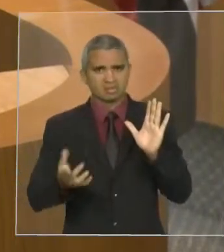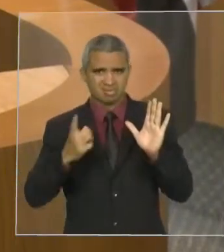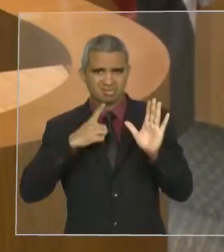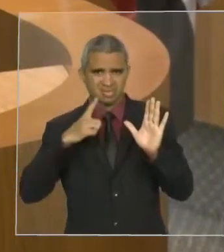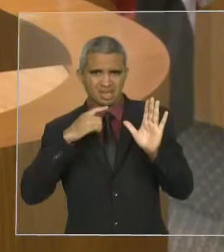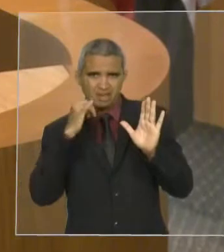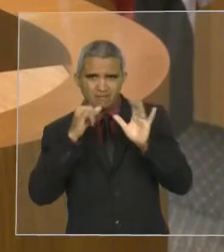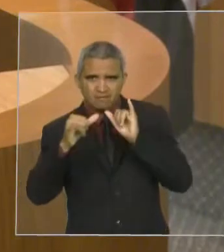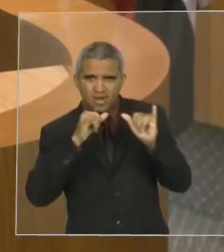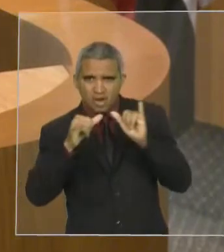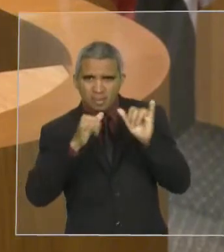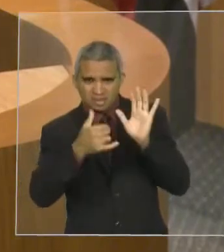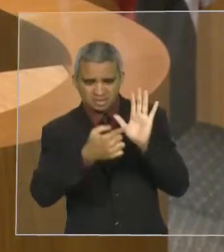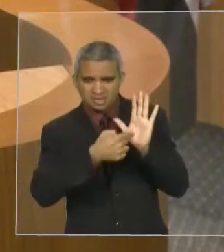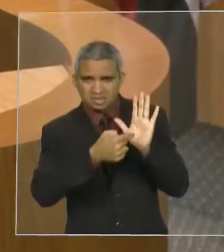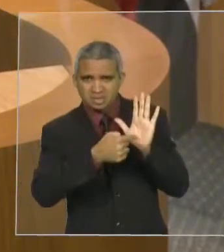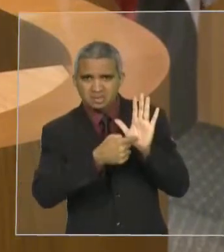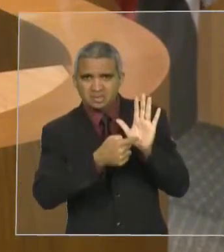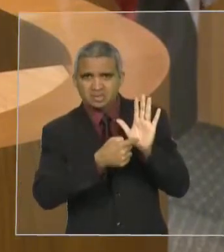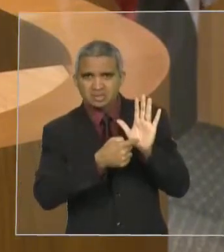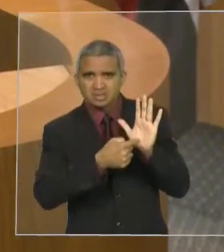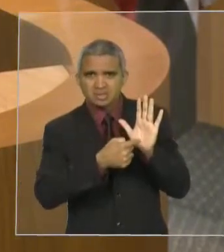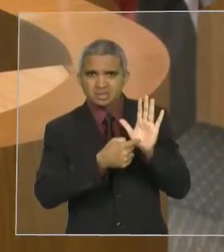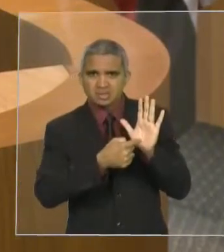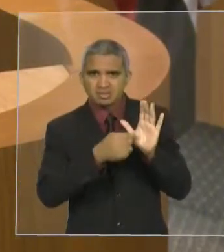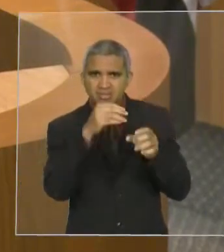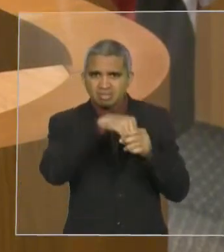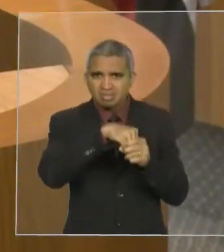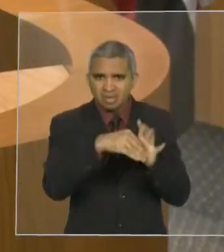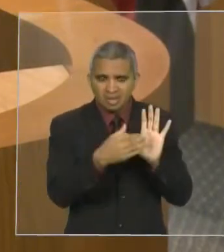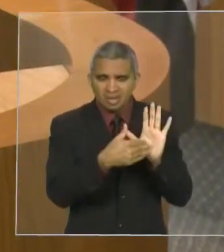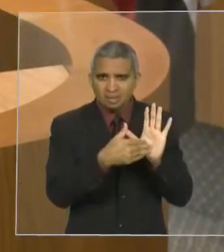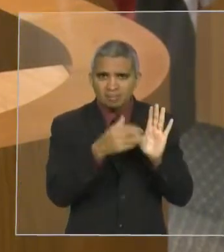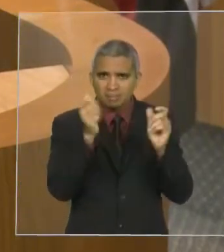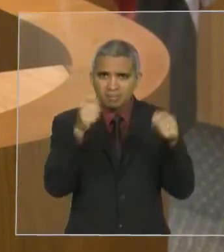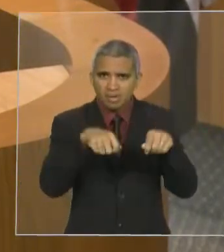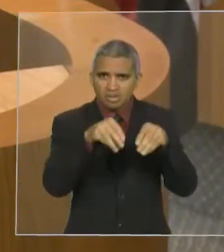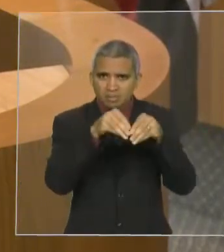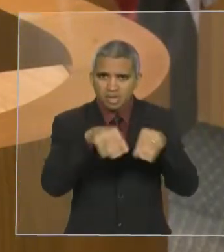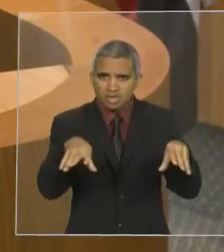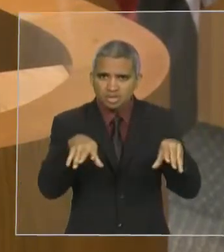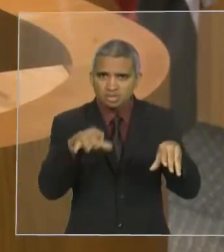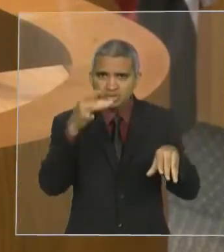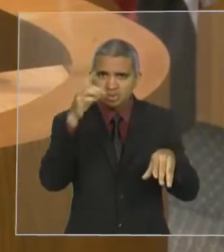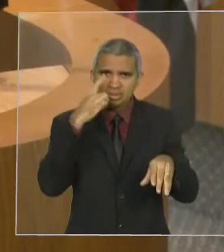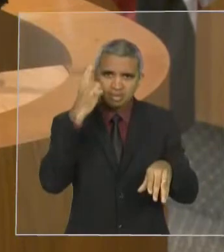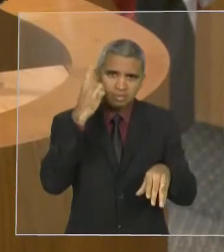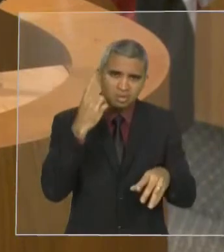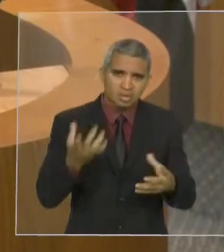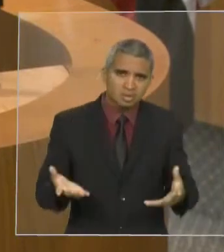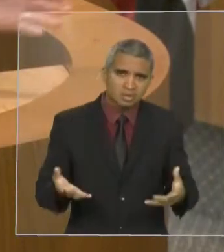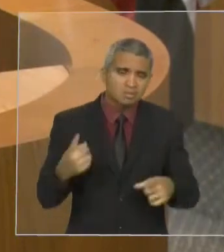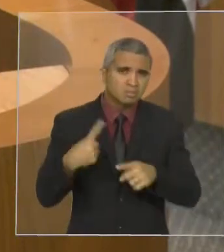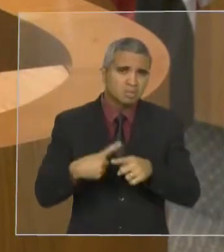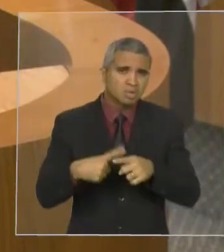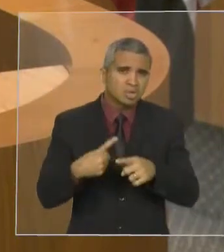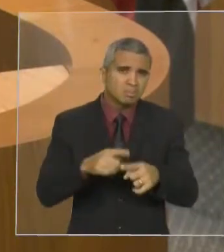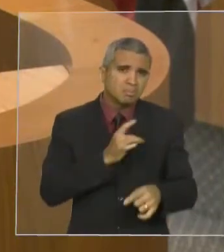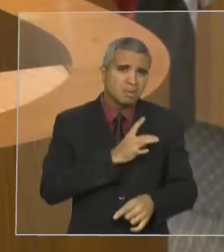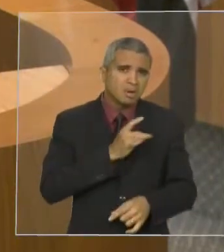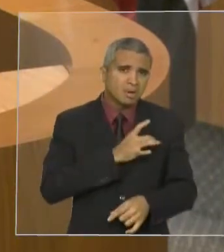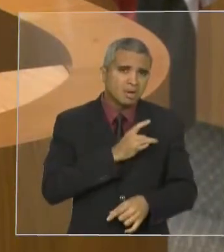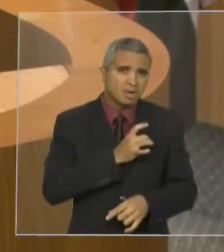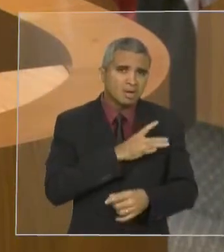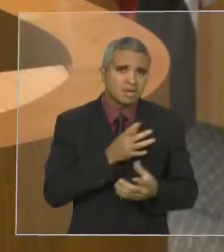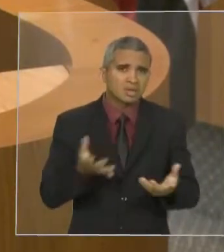dispositivo que pode constar do plano de educação ambiental que venha a prejudicar alguém? Por que o receio de deixar que